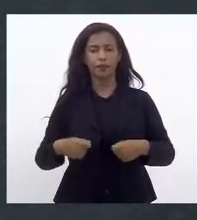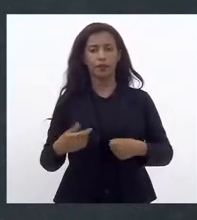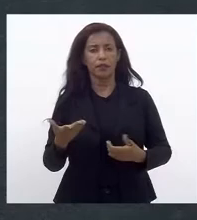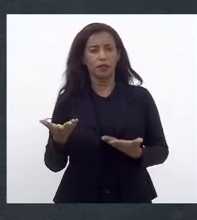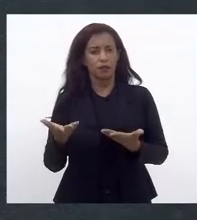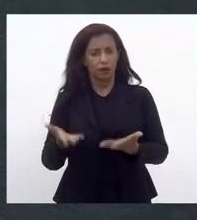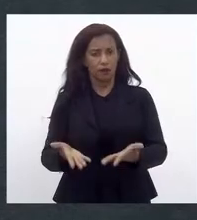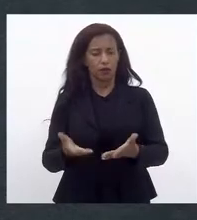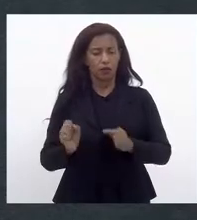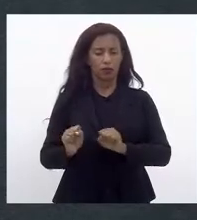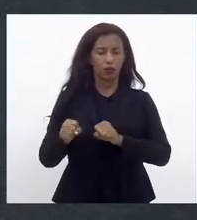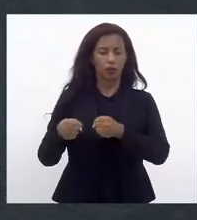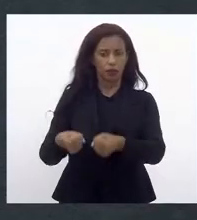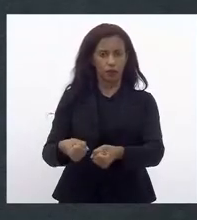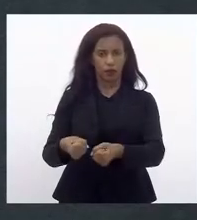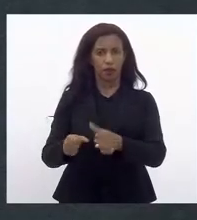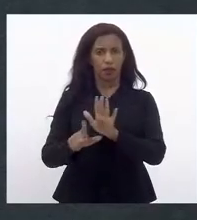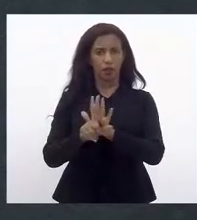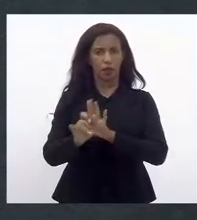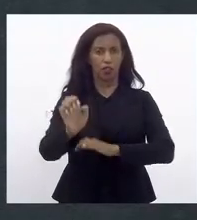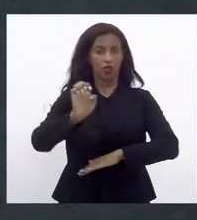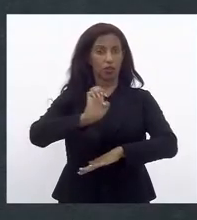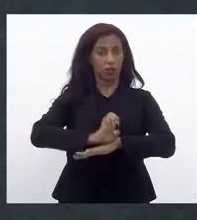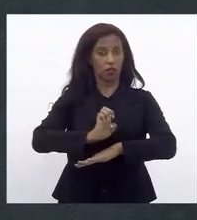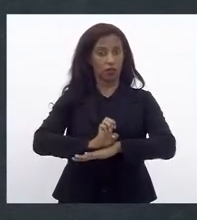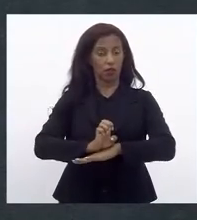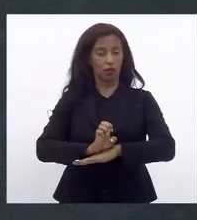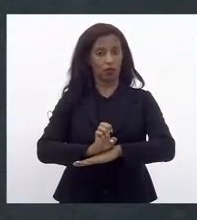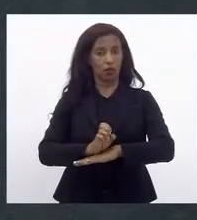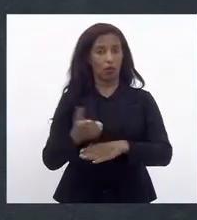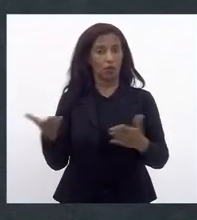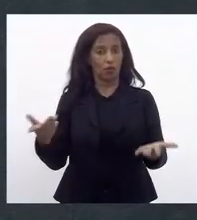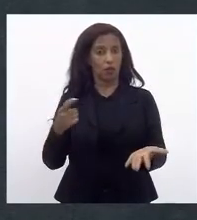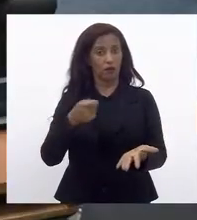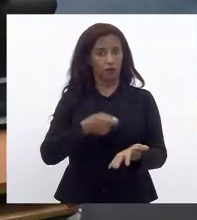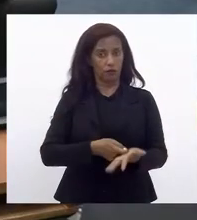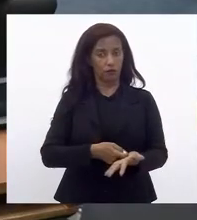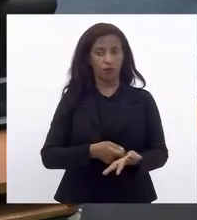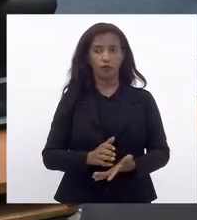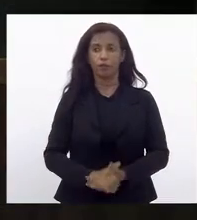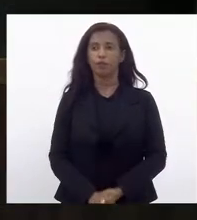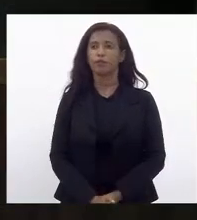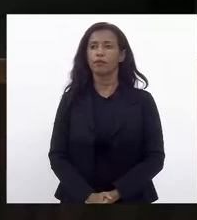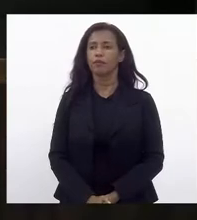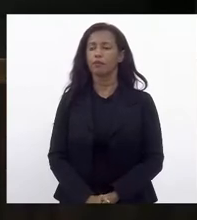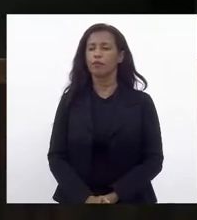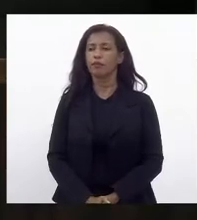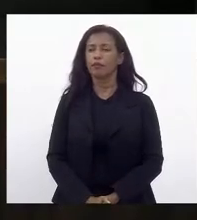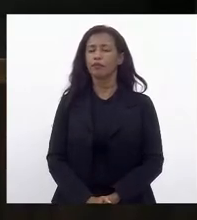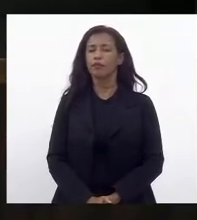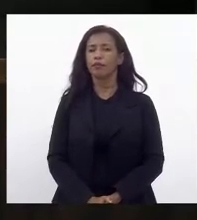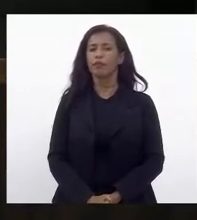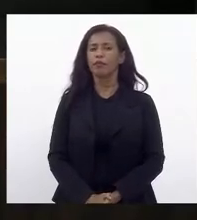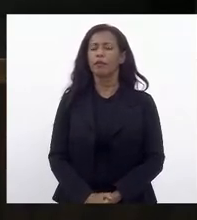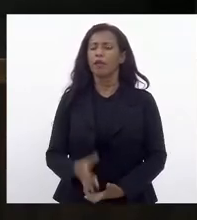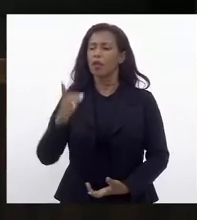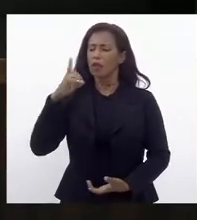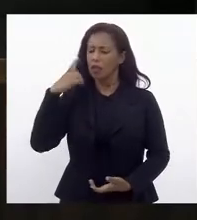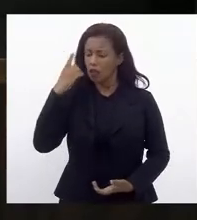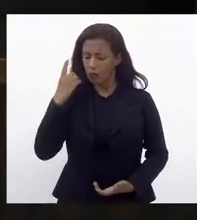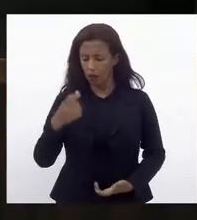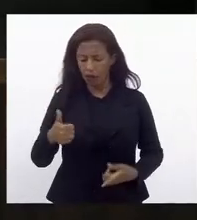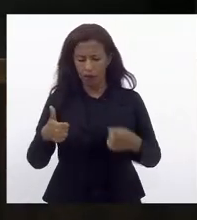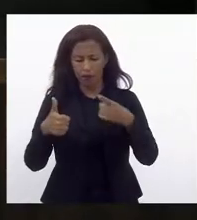de fortalecer a lei estadual em vigor e cumprida. Deputado Carlos Mink, primeiro, há pouco